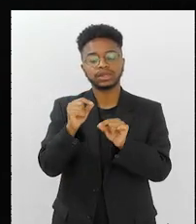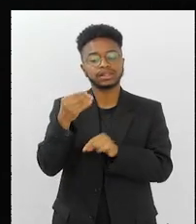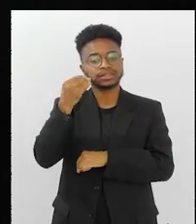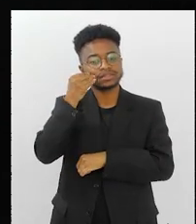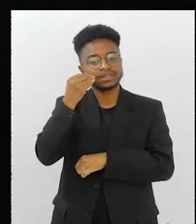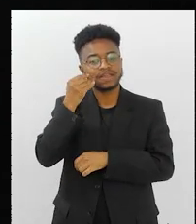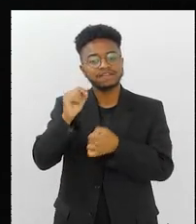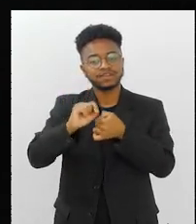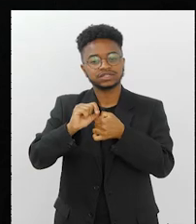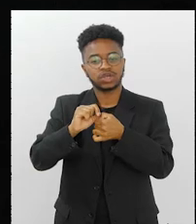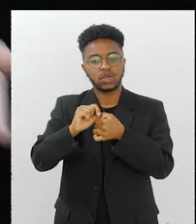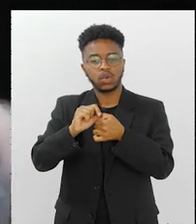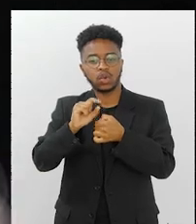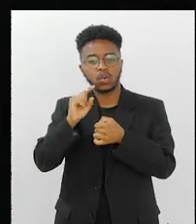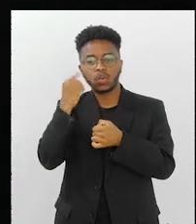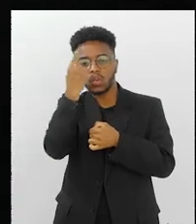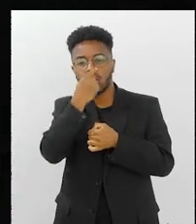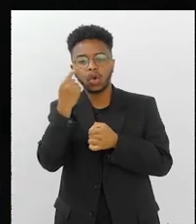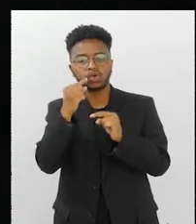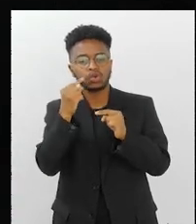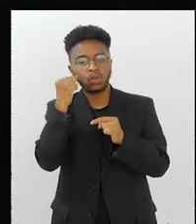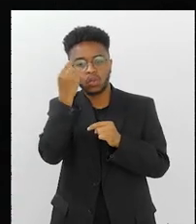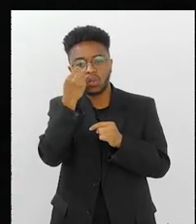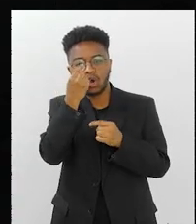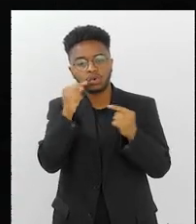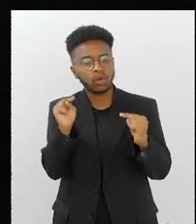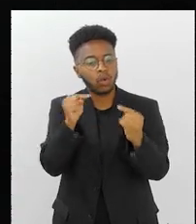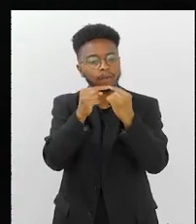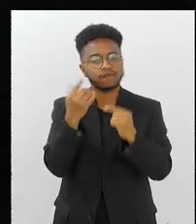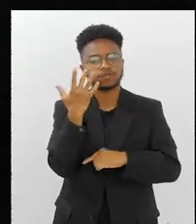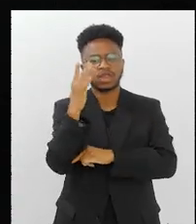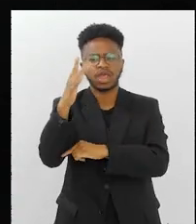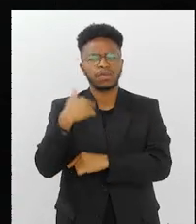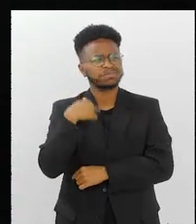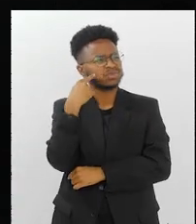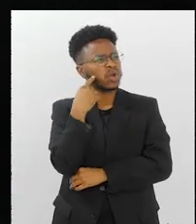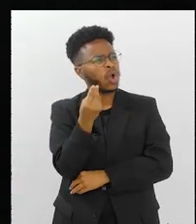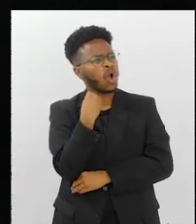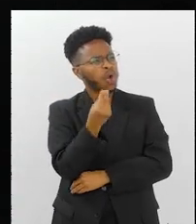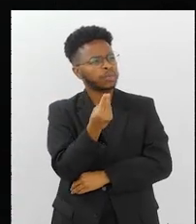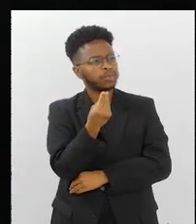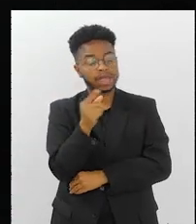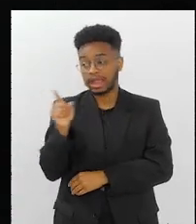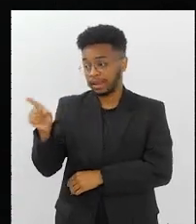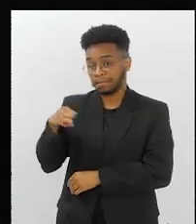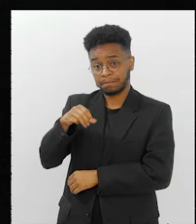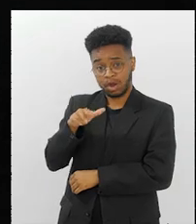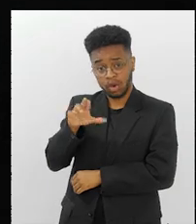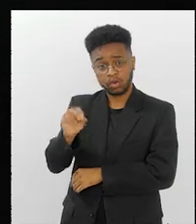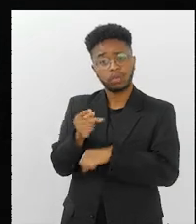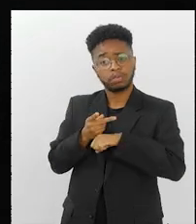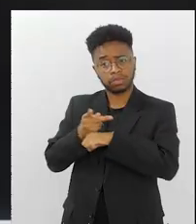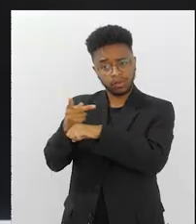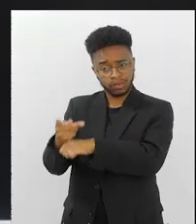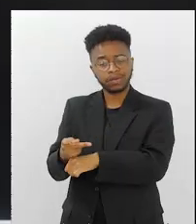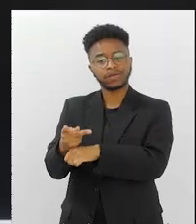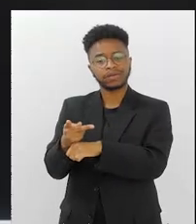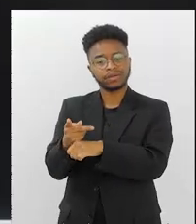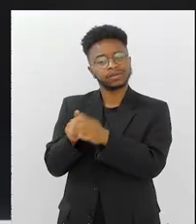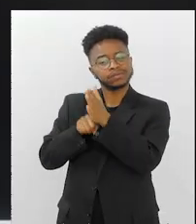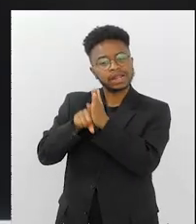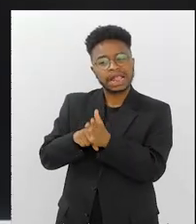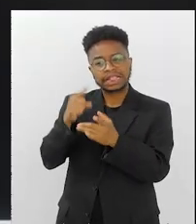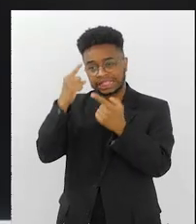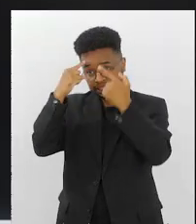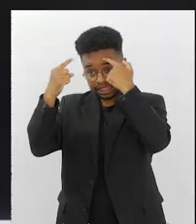tentar fazer os olhos da Mata os olhos da Floresta e eu falei Como vamos fazer isso aí vai Mauro caçar vai Mauro